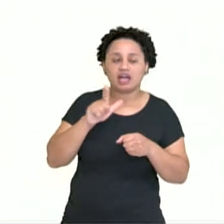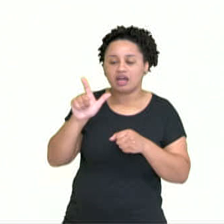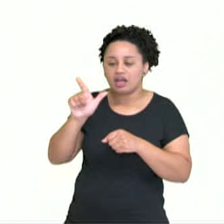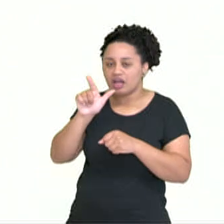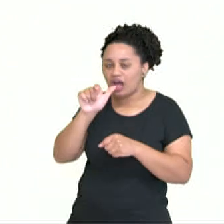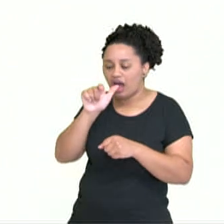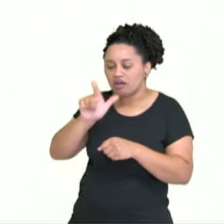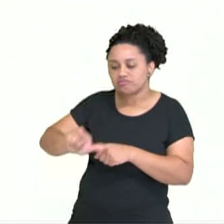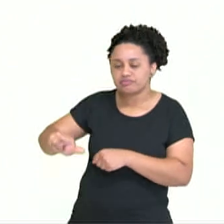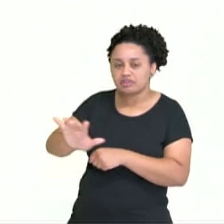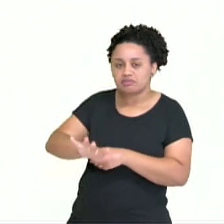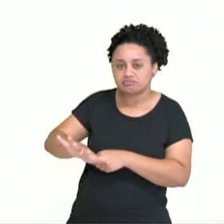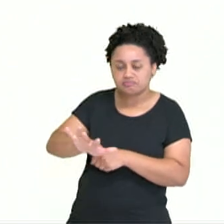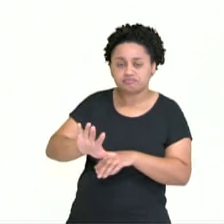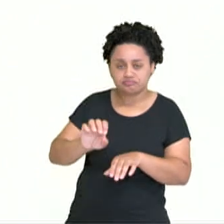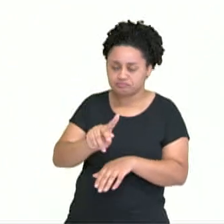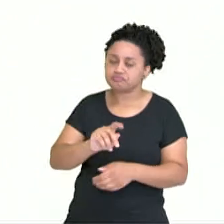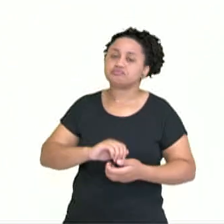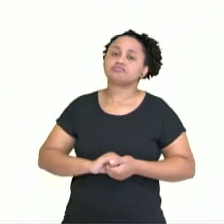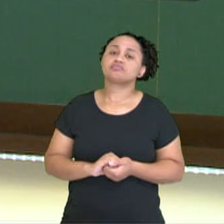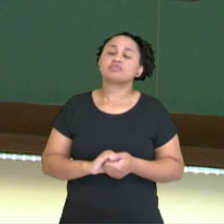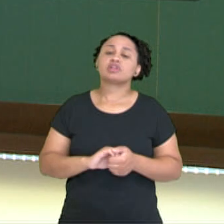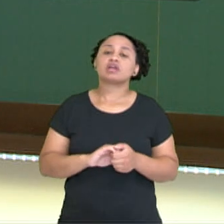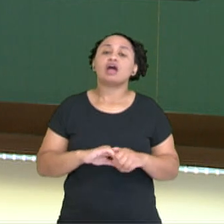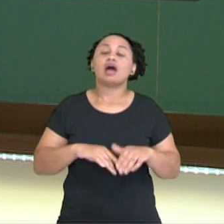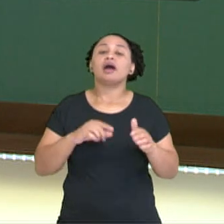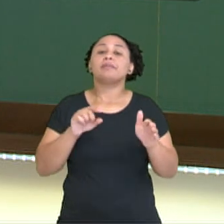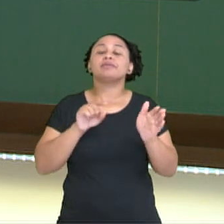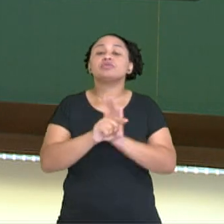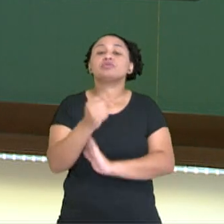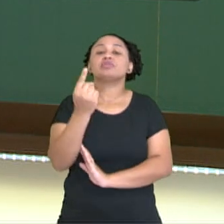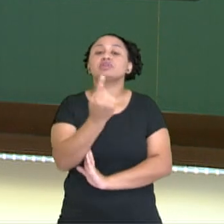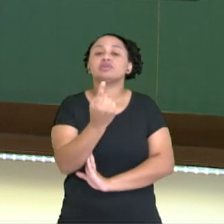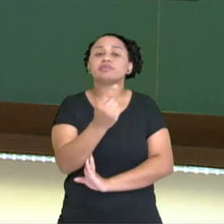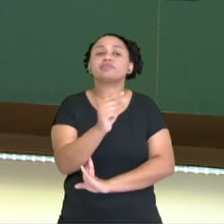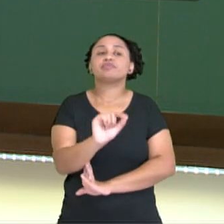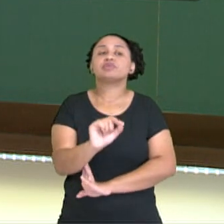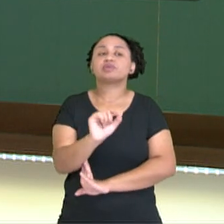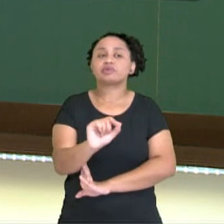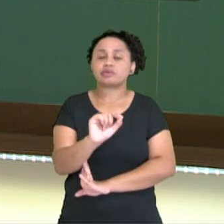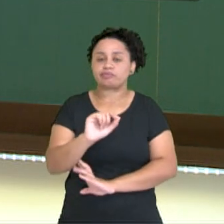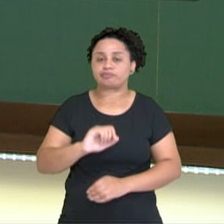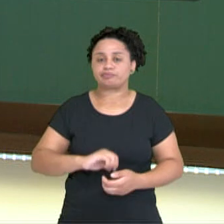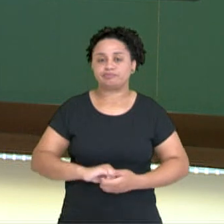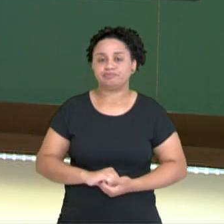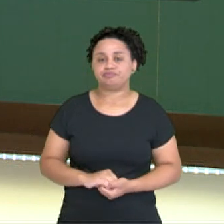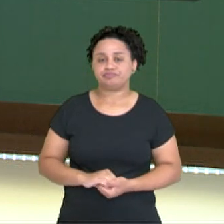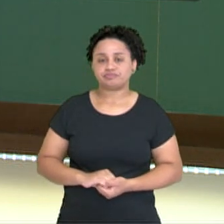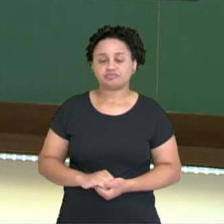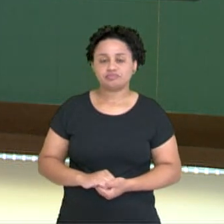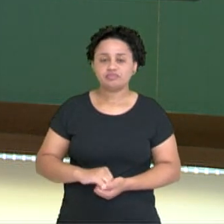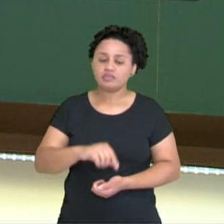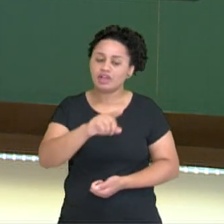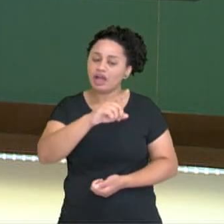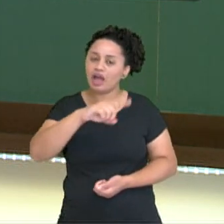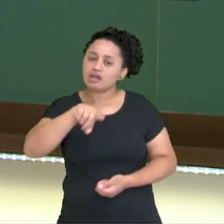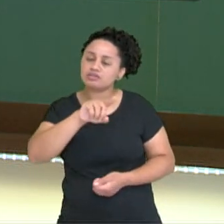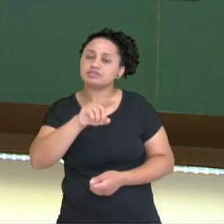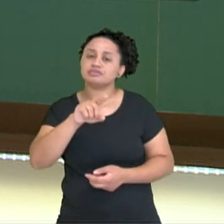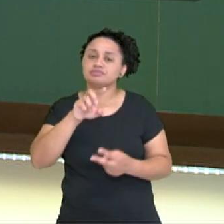do lado e tudo mais. A primeira pergunta é, are they swimming in the park's lake? Eles